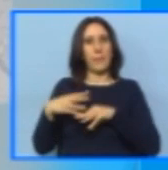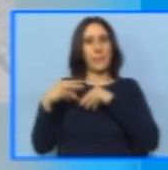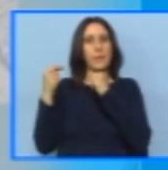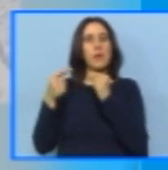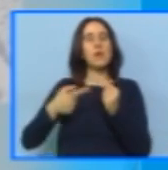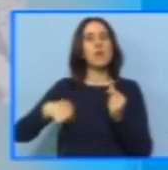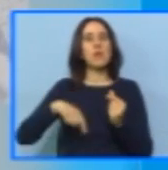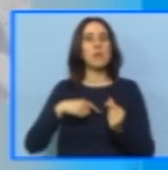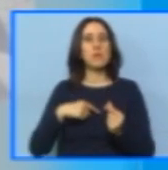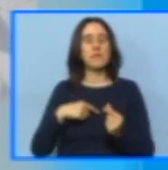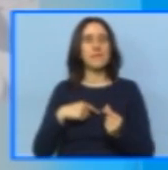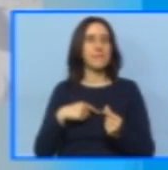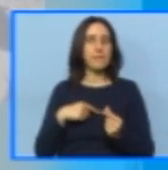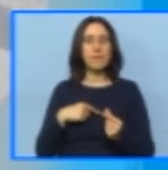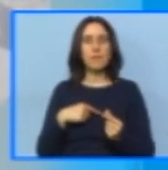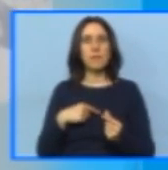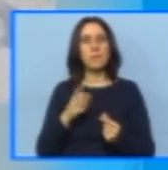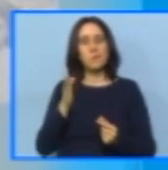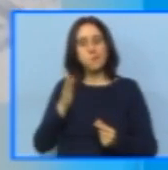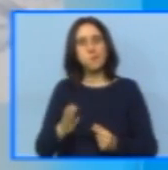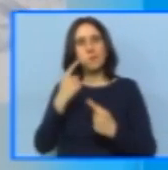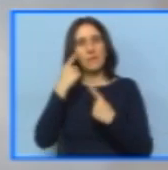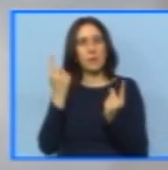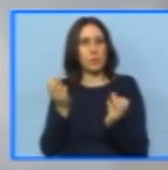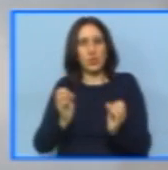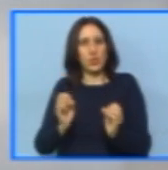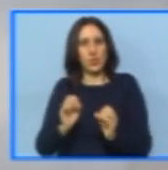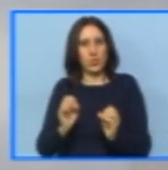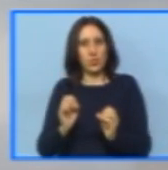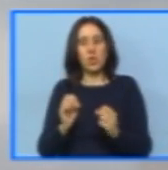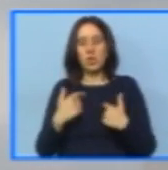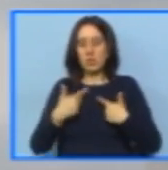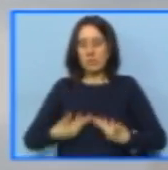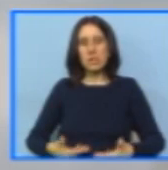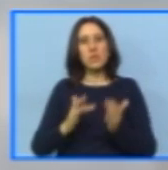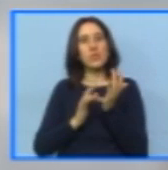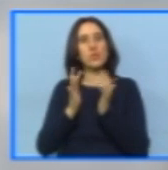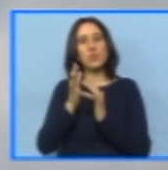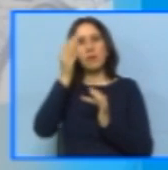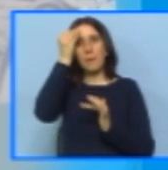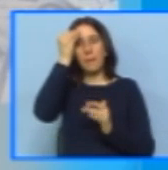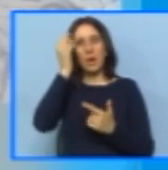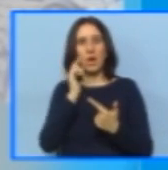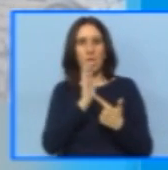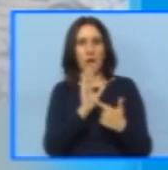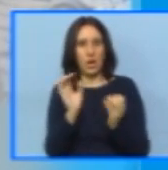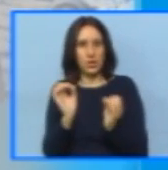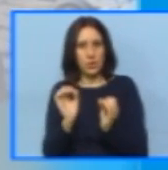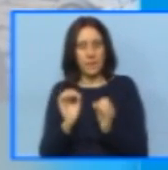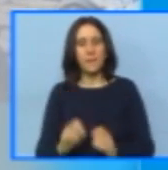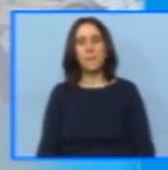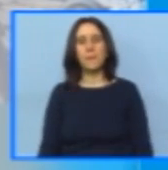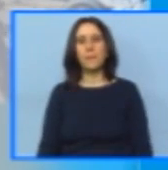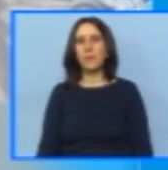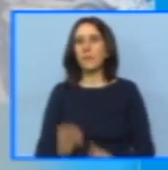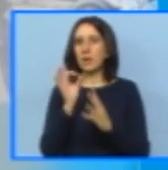não nos afirmamos como discípulos de Jesus. Outros aspectos, por exemplo, como